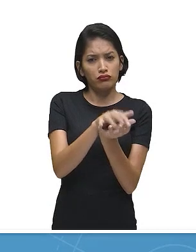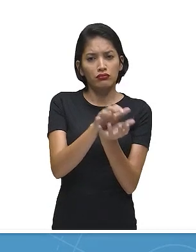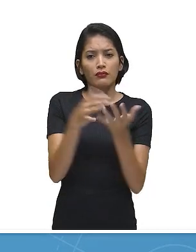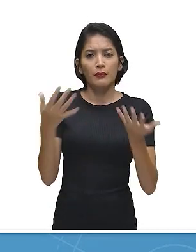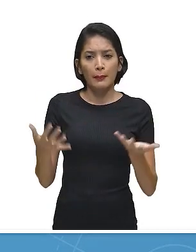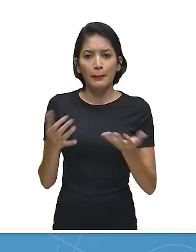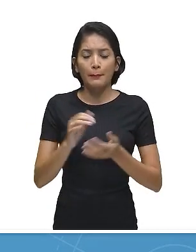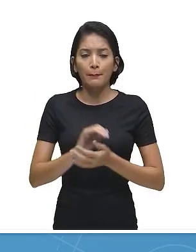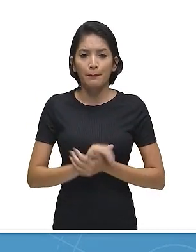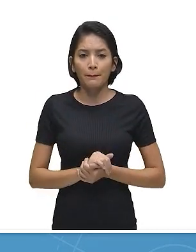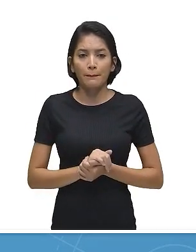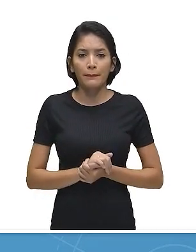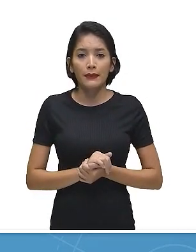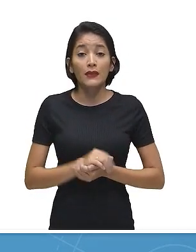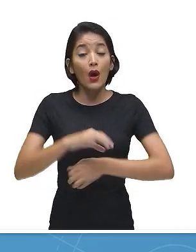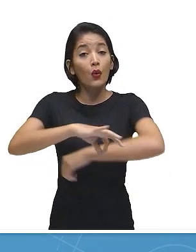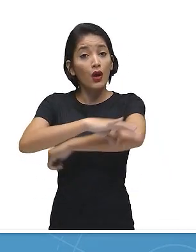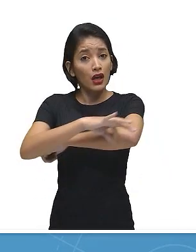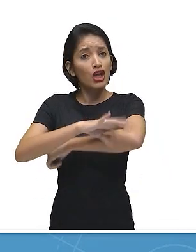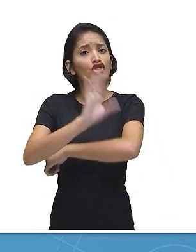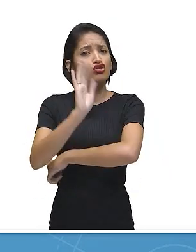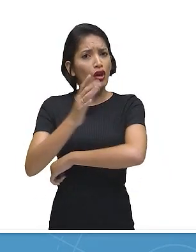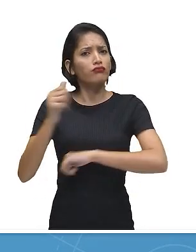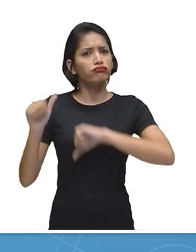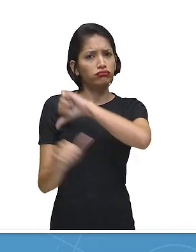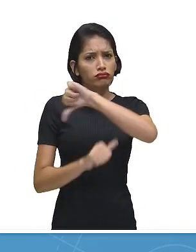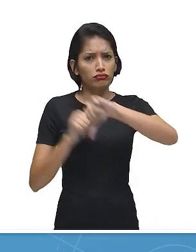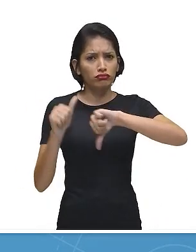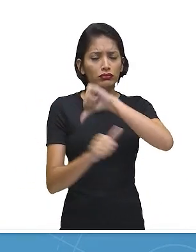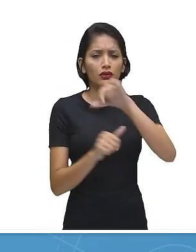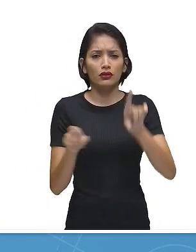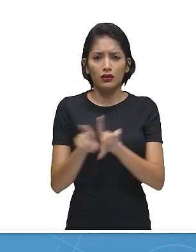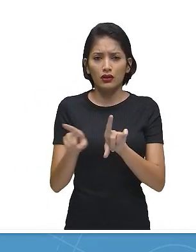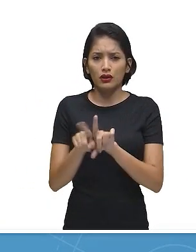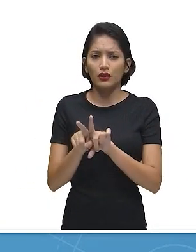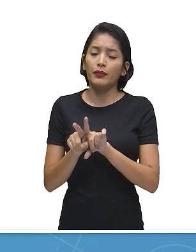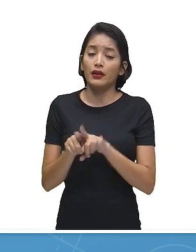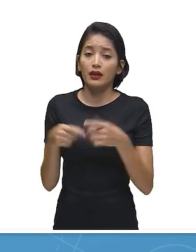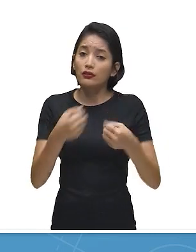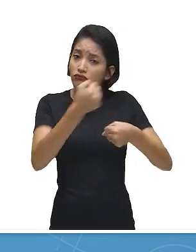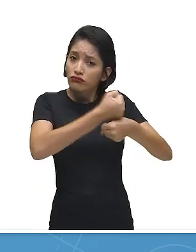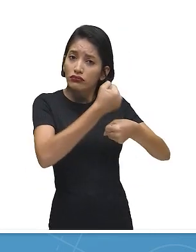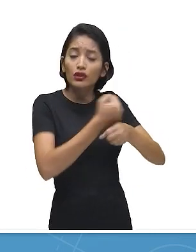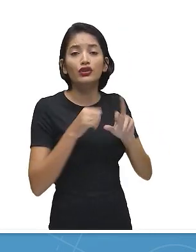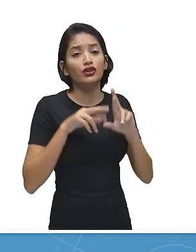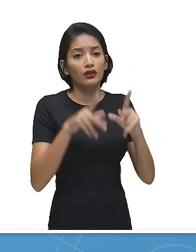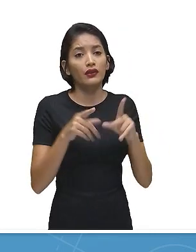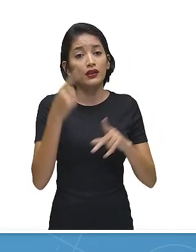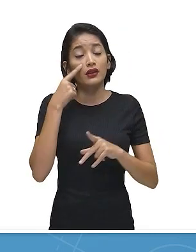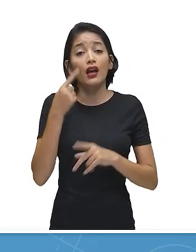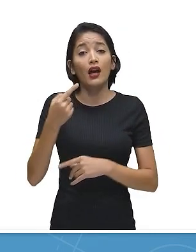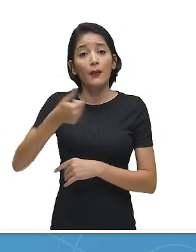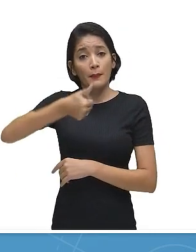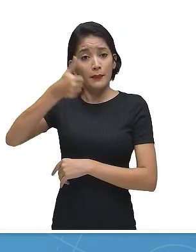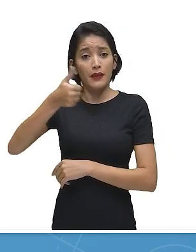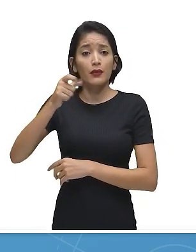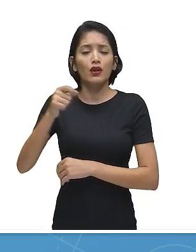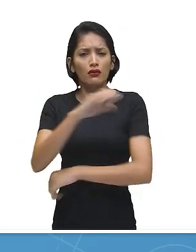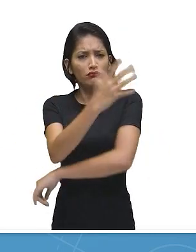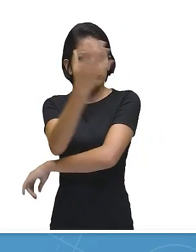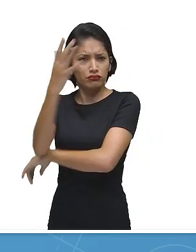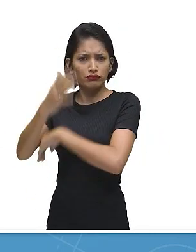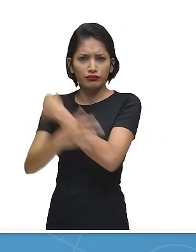pinturas retratando a mata, a cidade e os engenhos, tudo com muito detalhe visto de